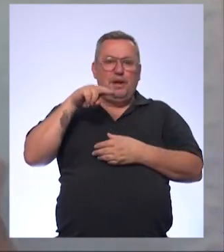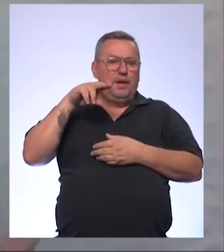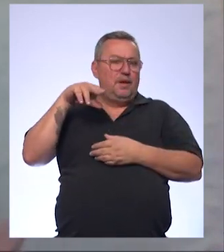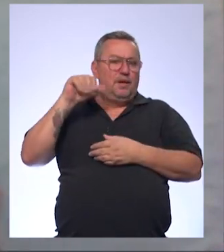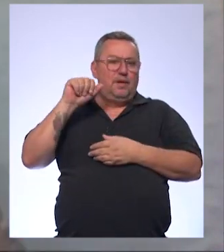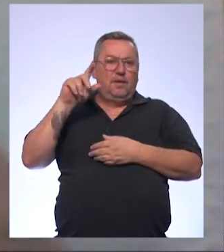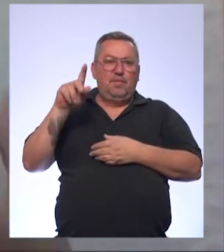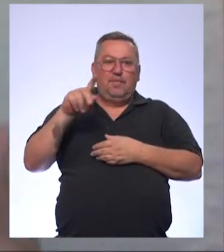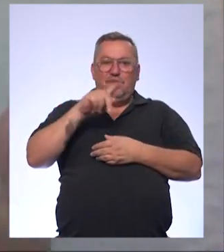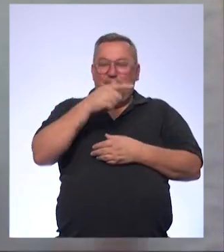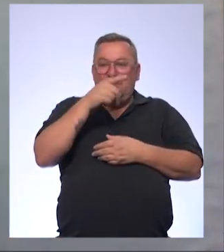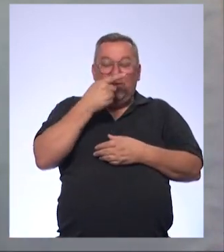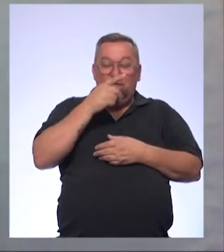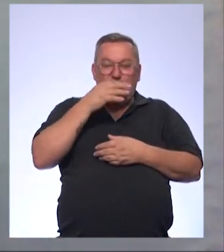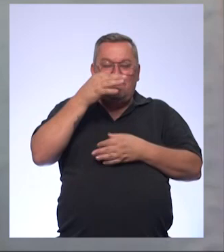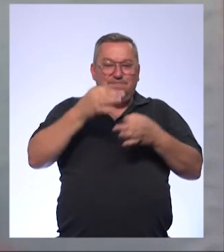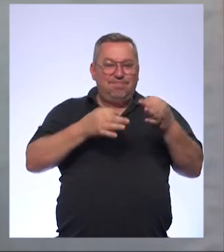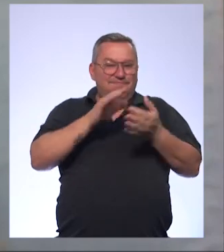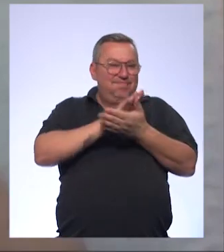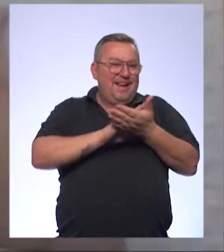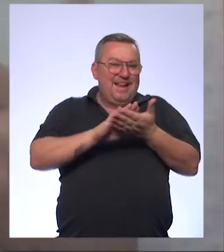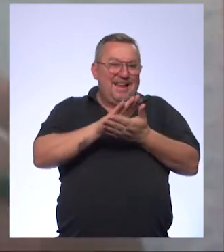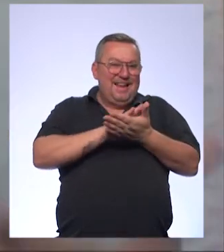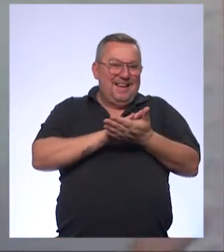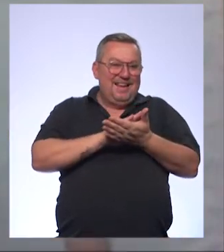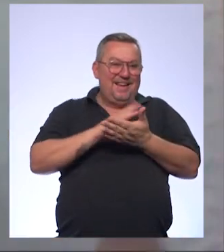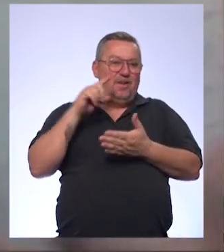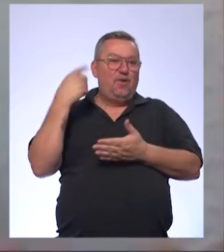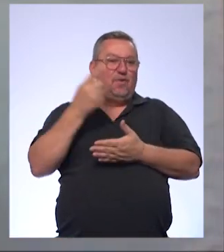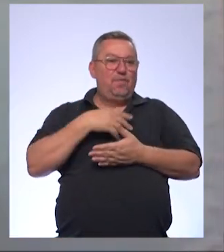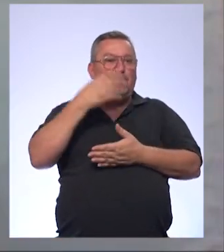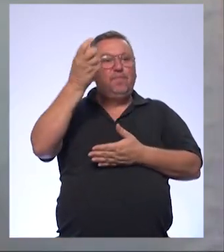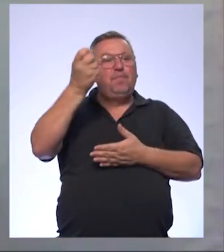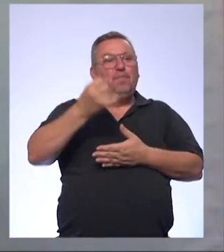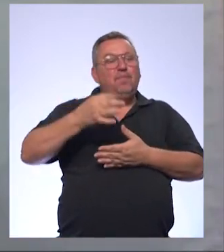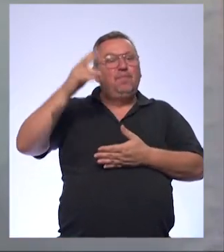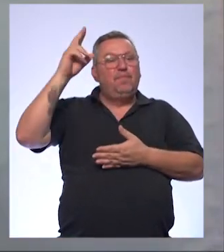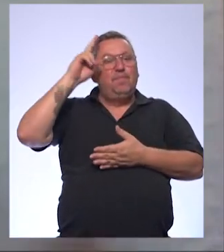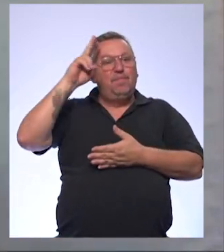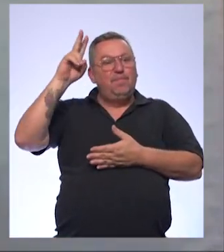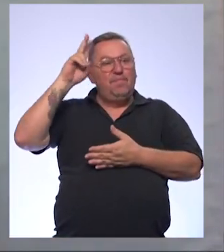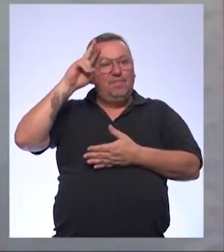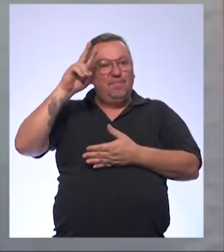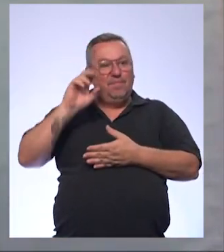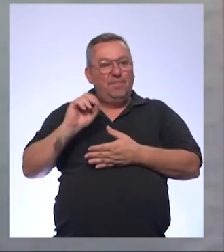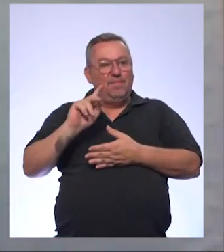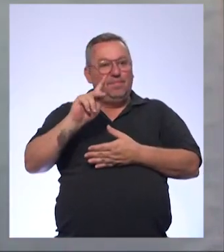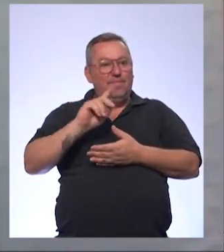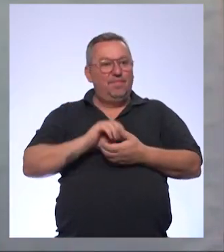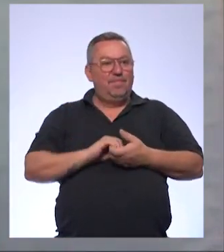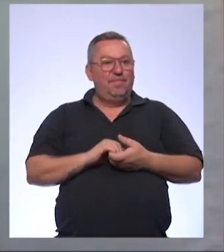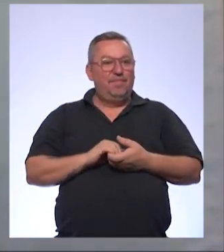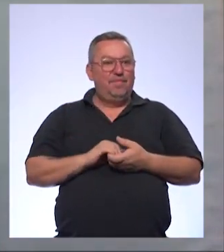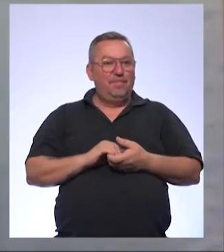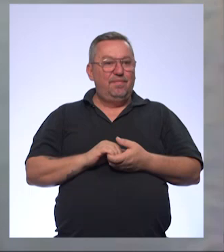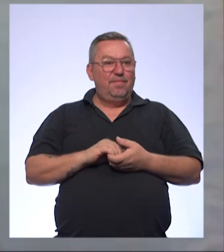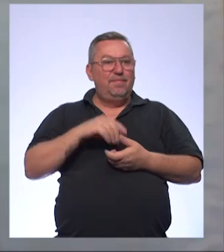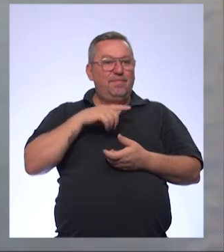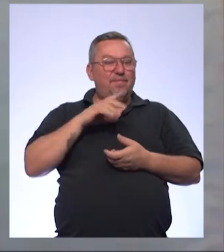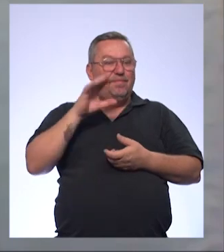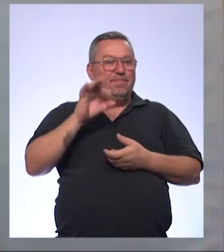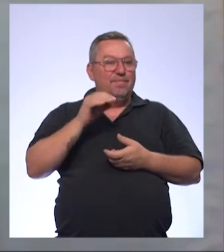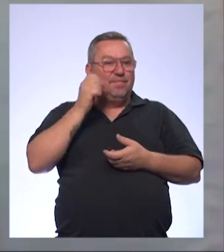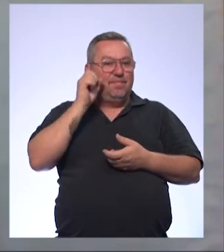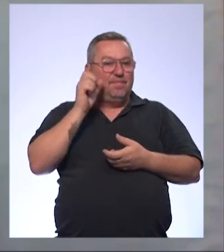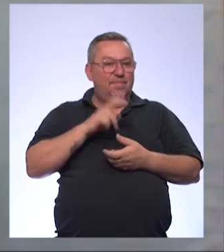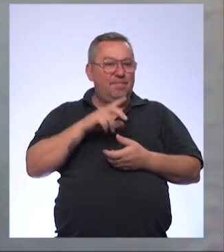Os professores não estão aqui para fazer juízo de valor, nós apenas contamos as histórias. Ok, sexto ano? Eu sei que vocês são